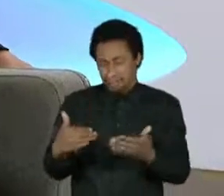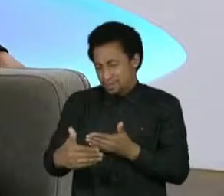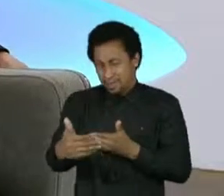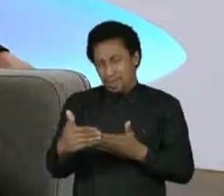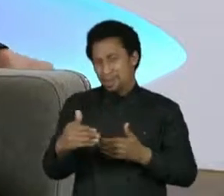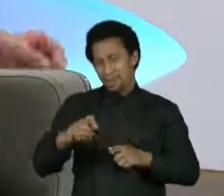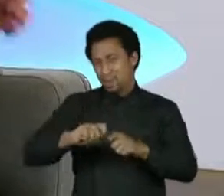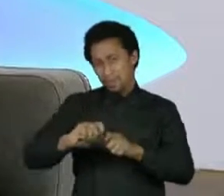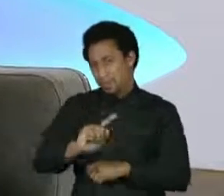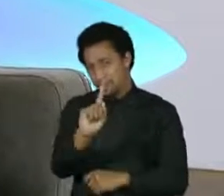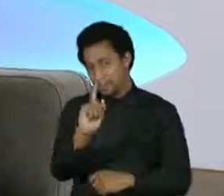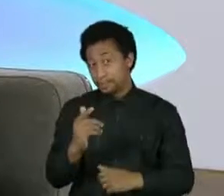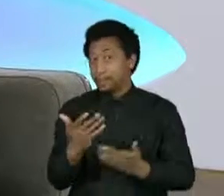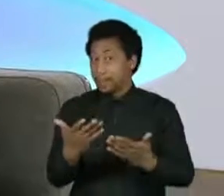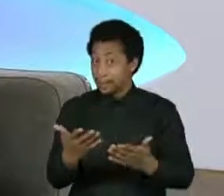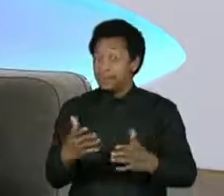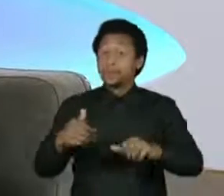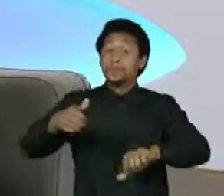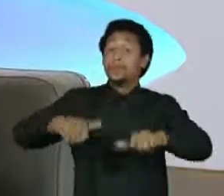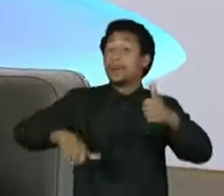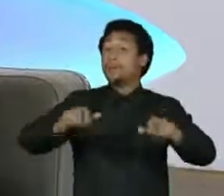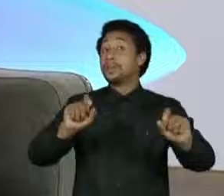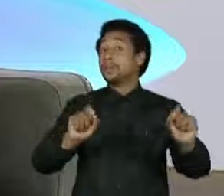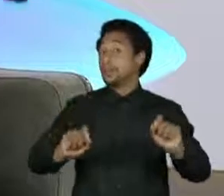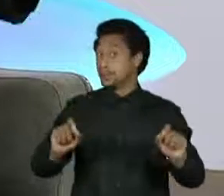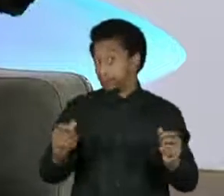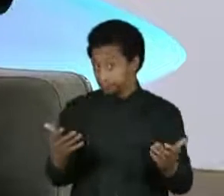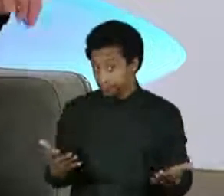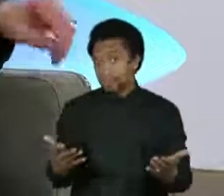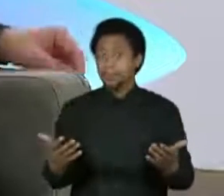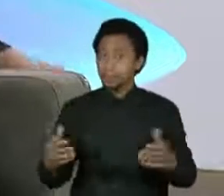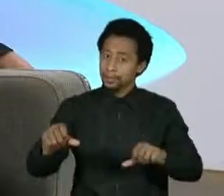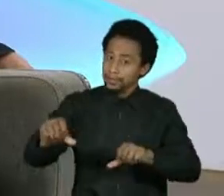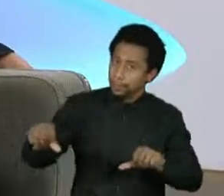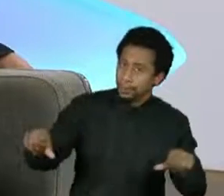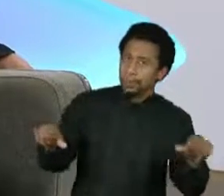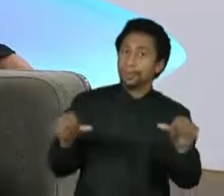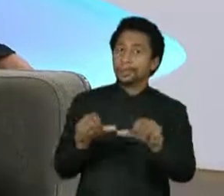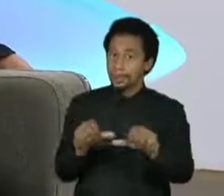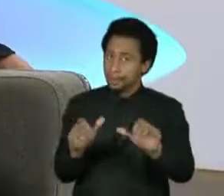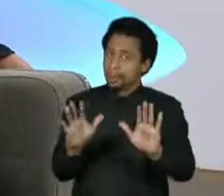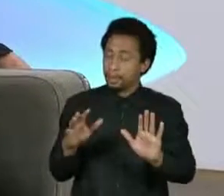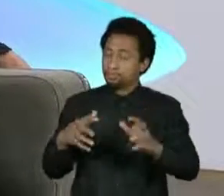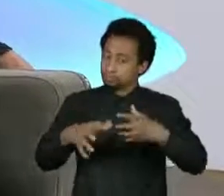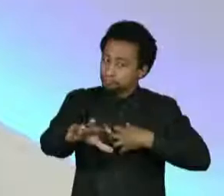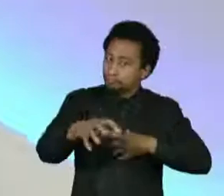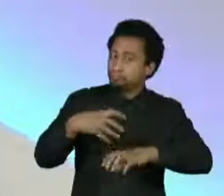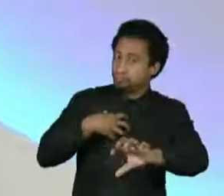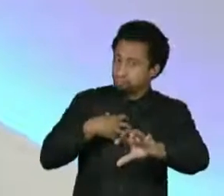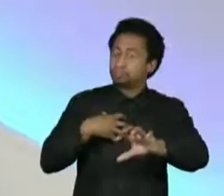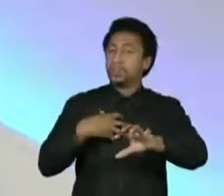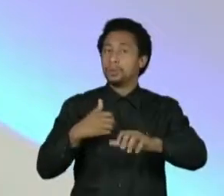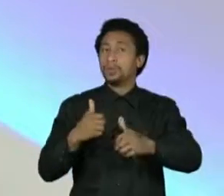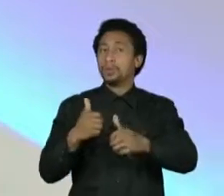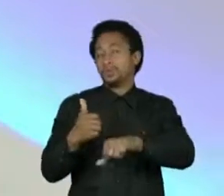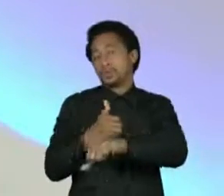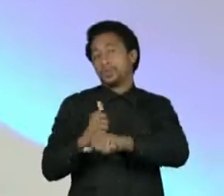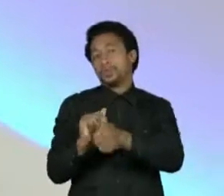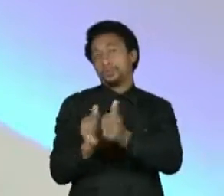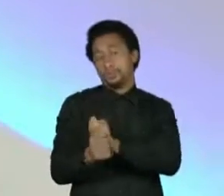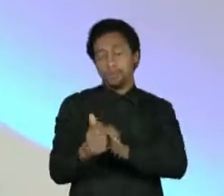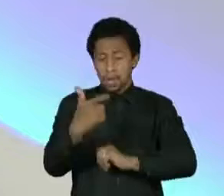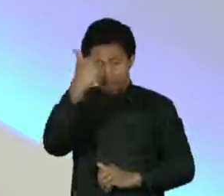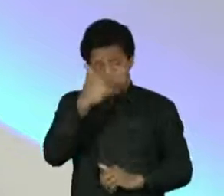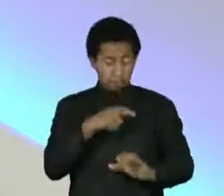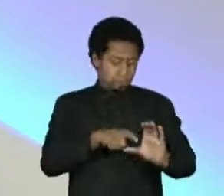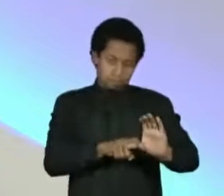vou me avaliar, tá? Para poder me colocar no lugar do jogador. Eu sou um cara independente,